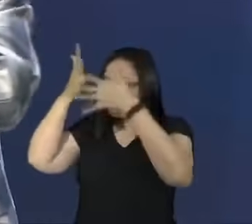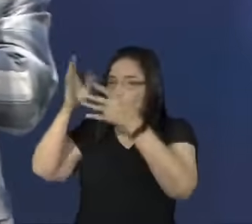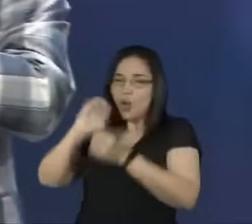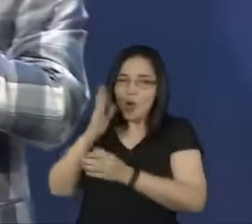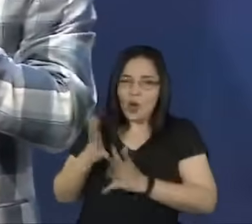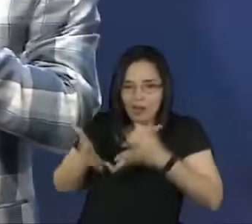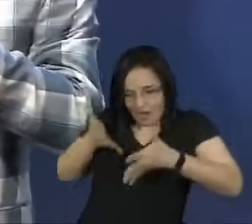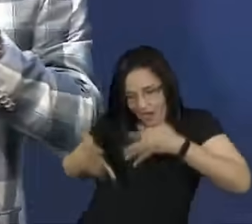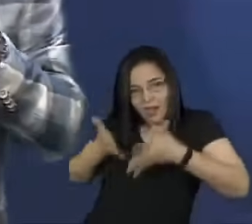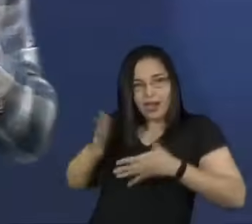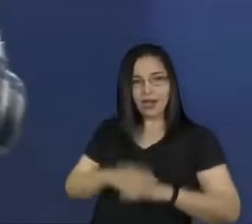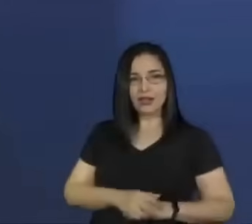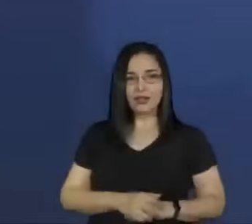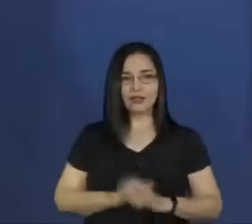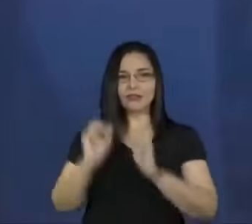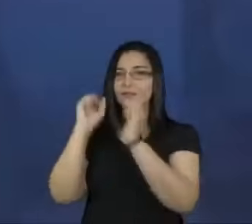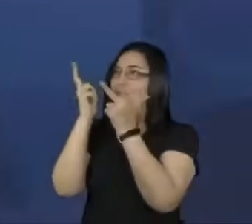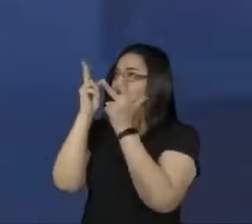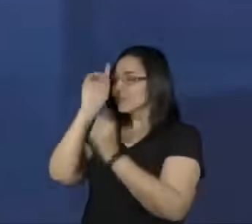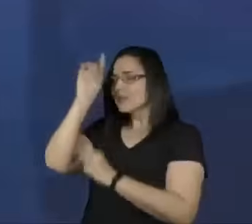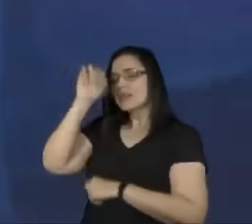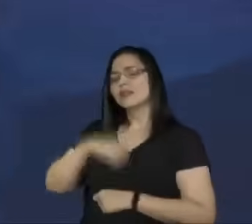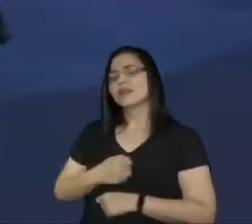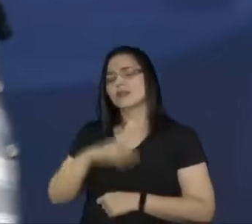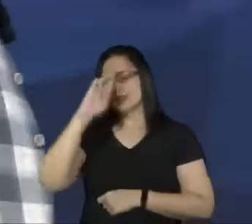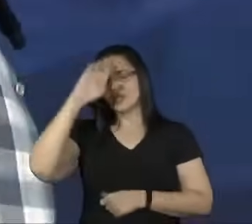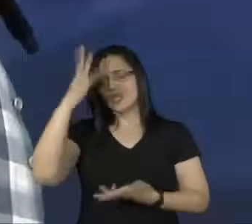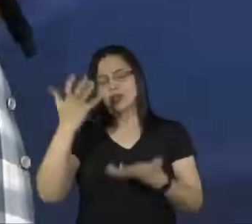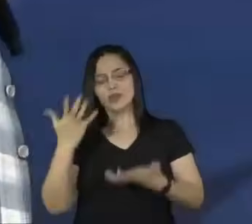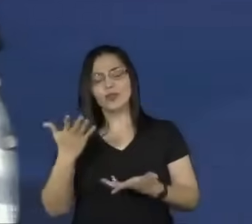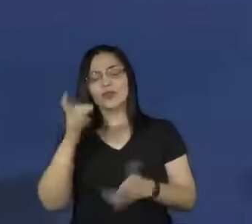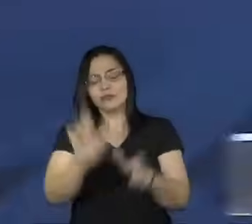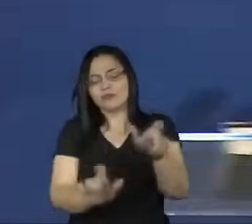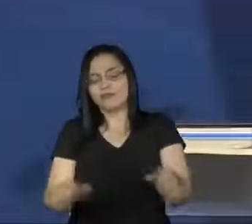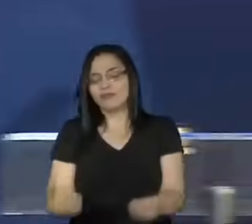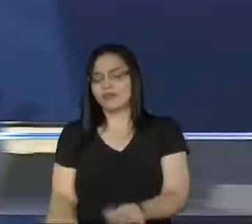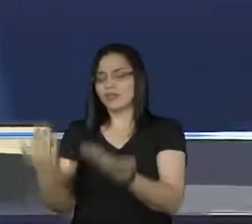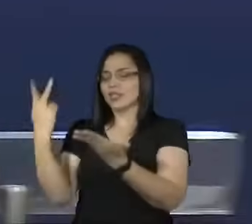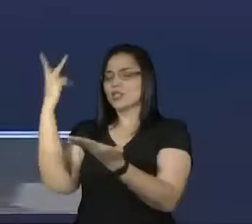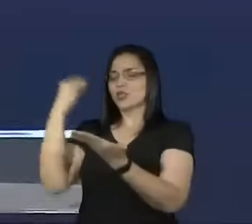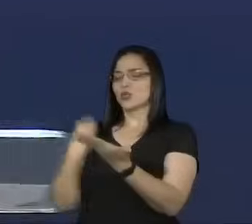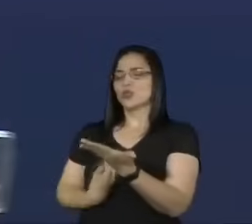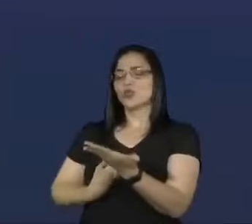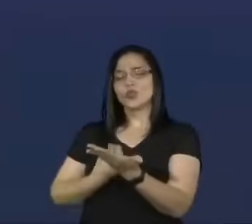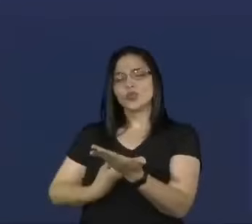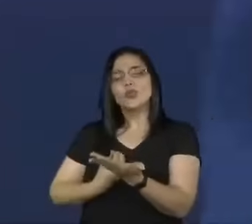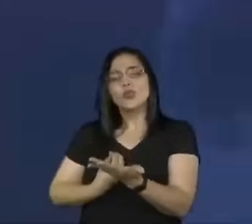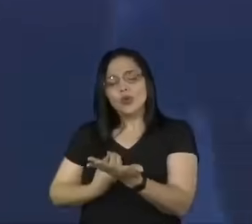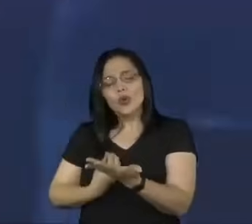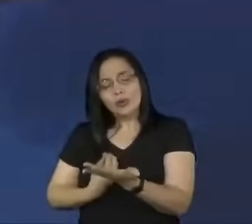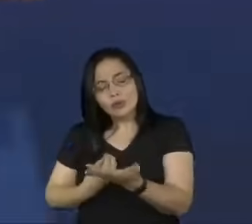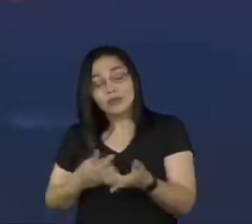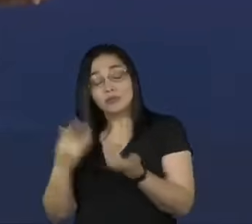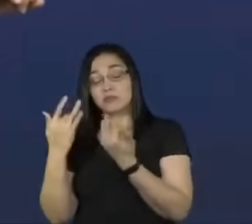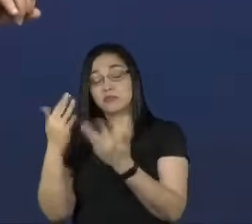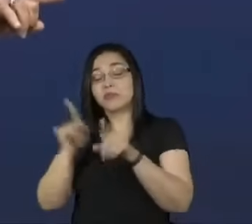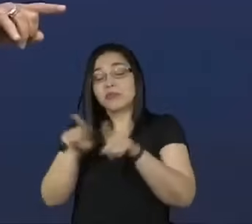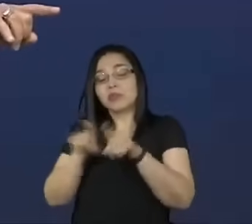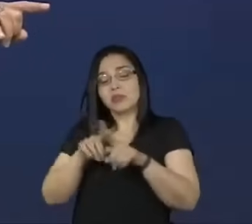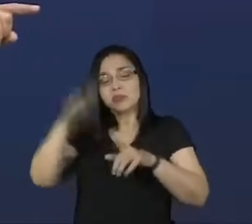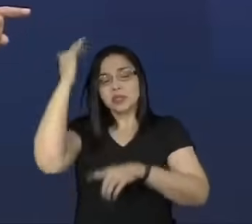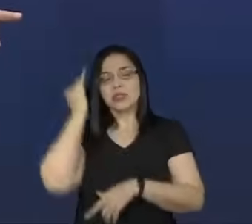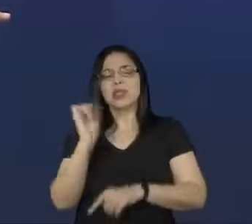Deus senhor eu quero entregar essas vidas nas tuas mãos eu declaro que você pertence